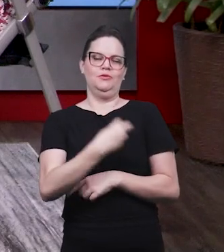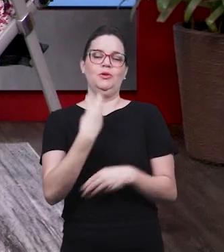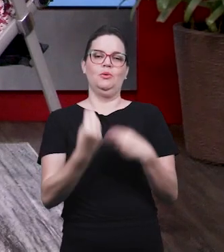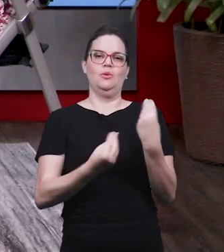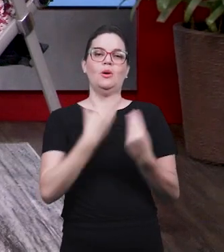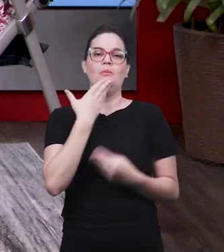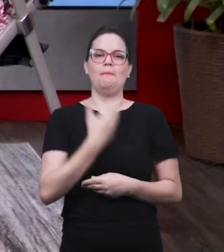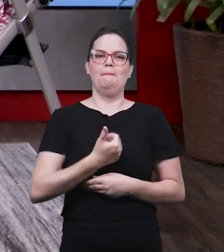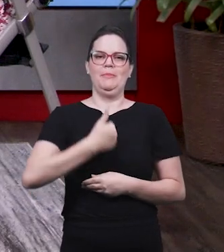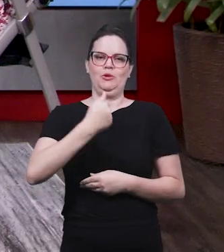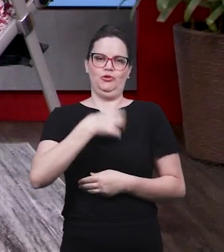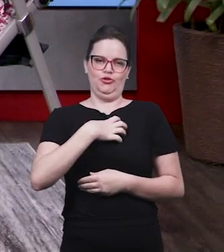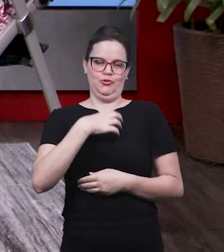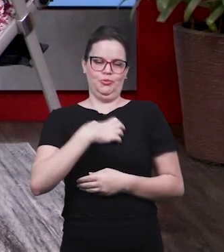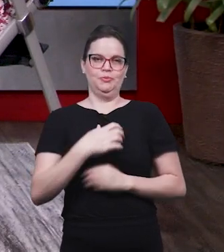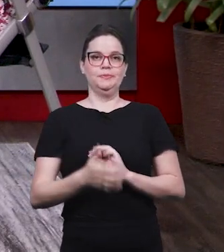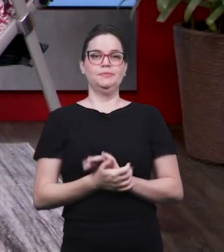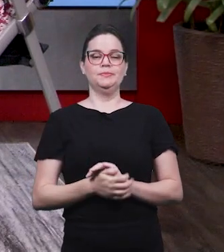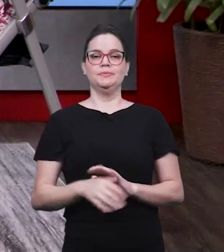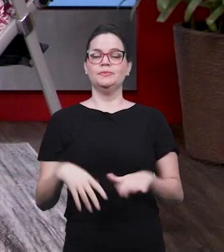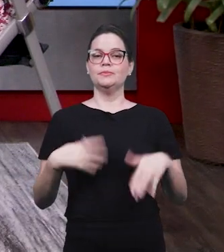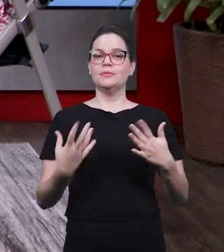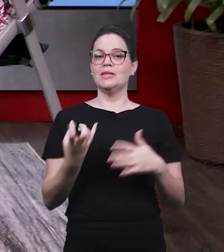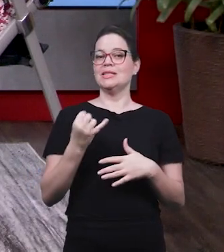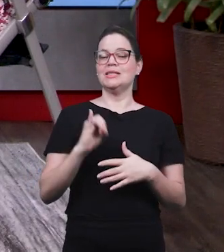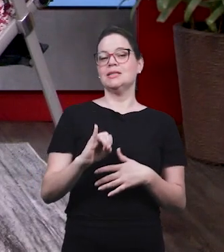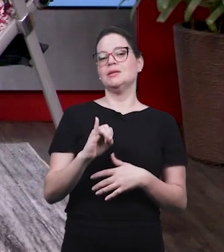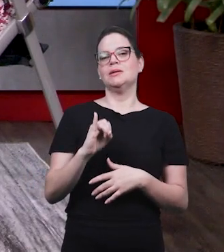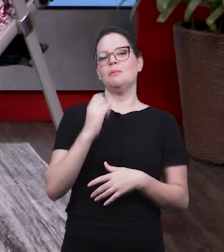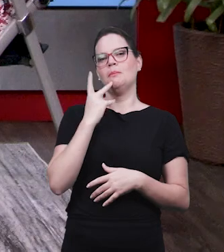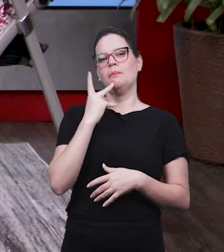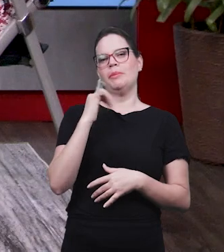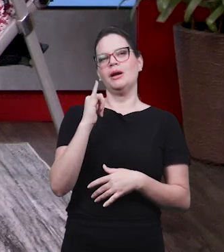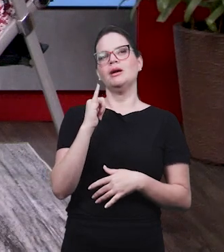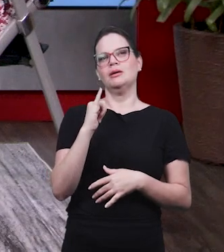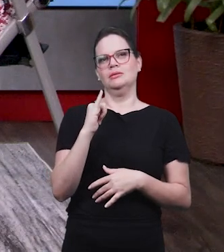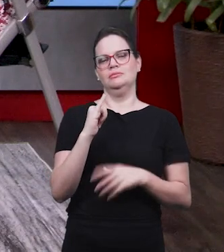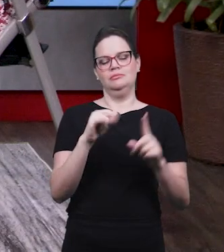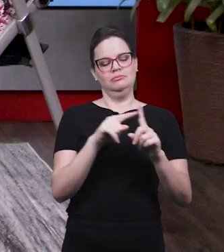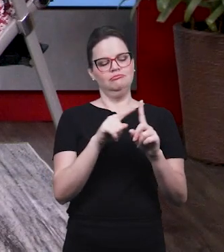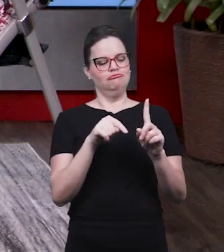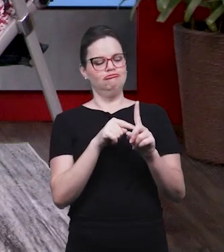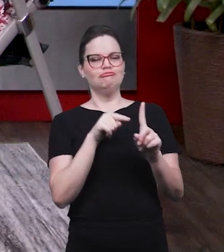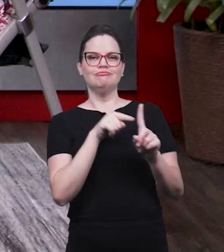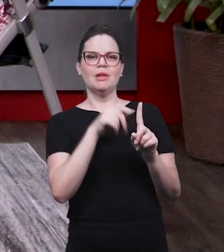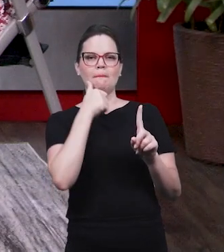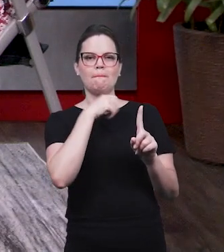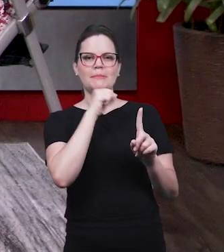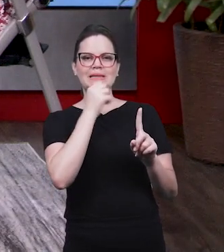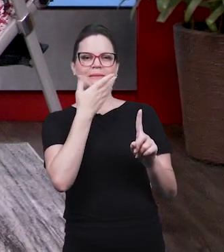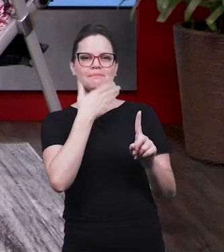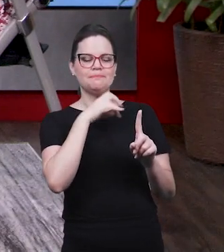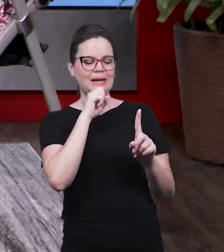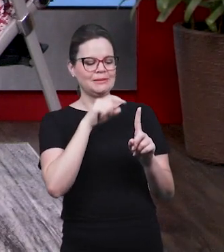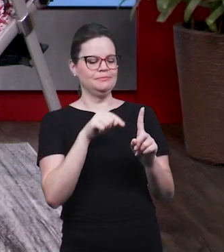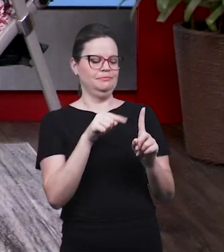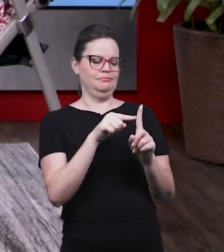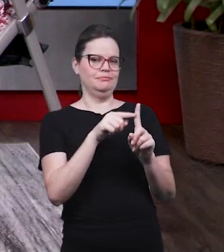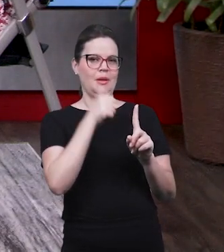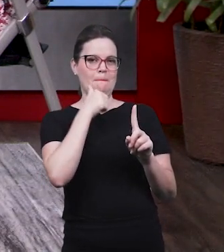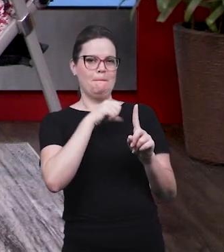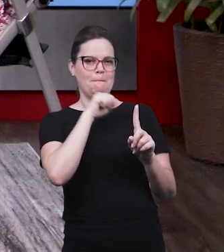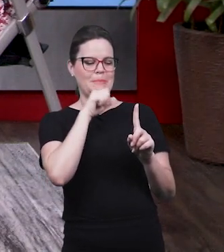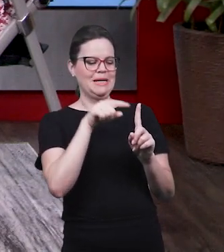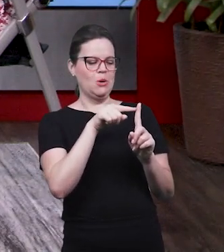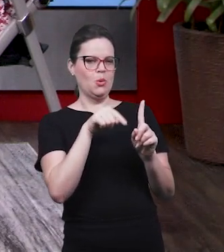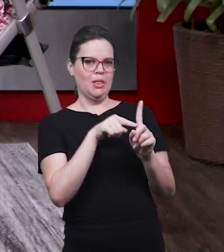forma. Então, quando os pais, eles estão grávidos, né, quando estão esperando o bebê, ou os seus cuidadores com as